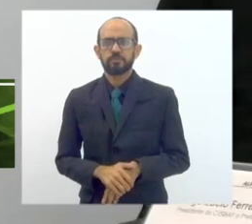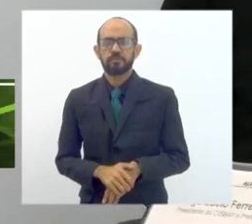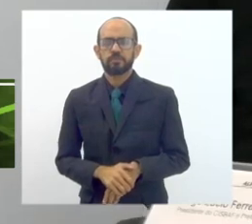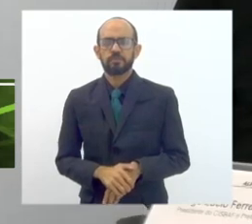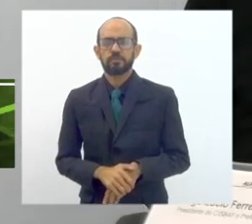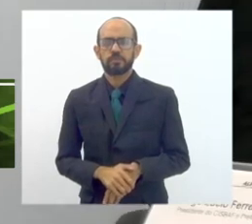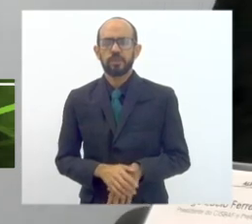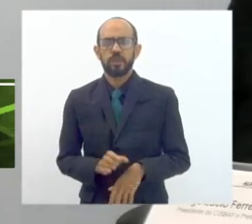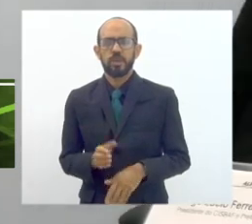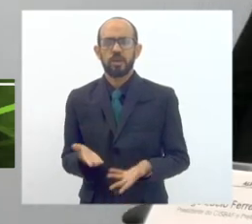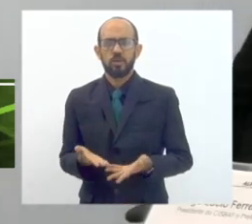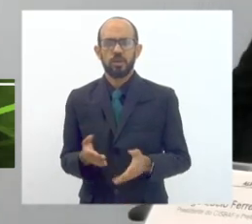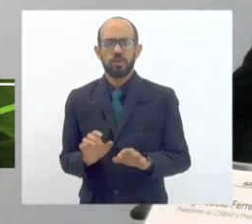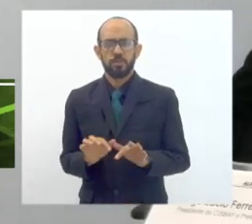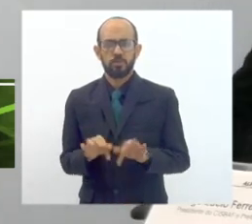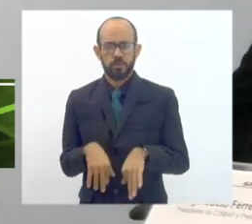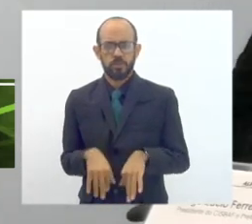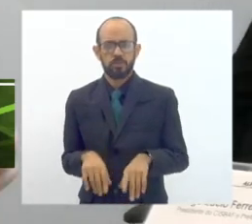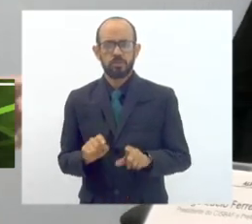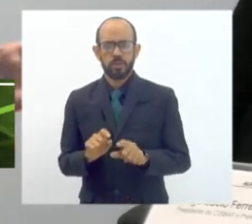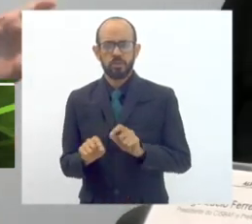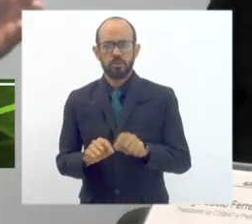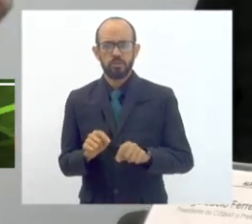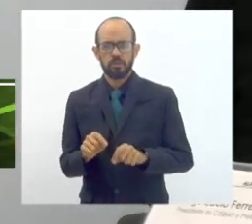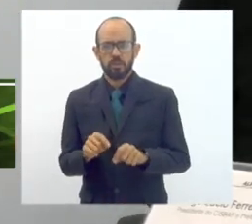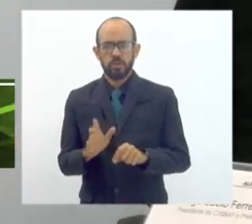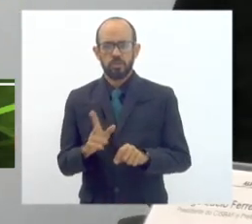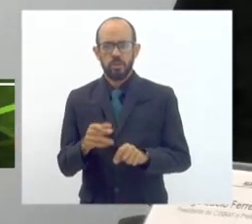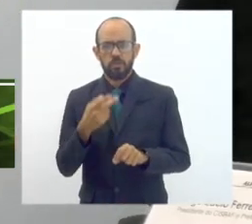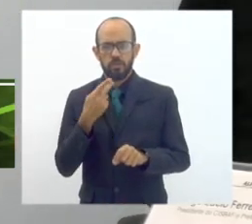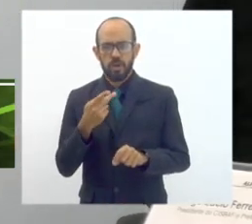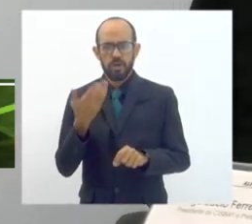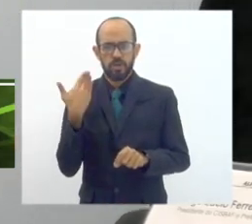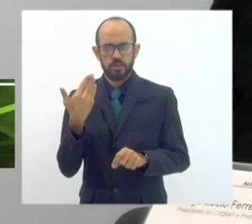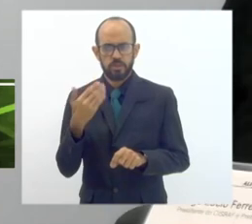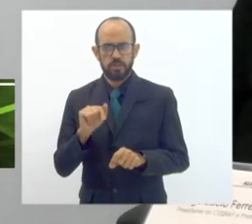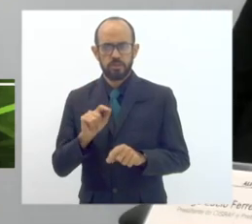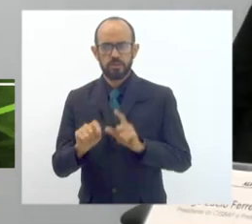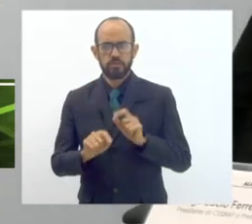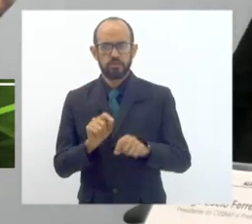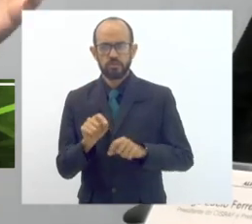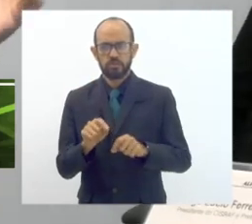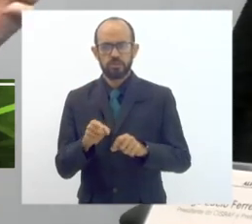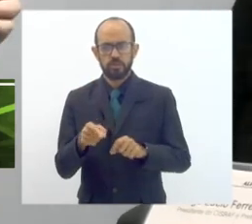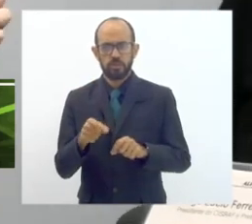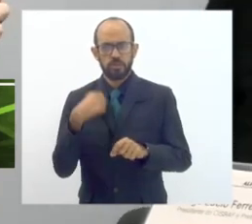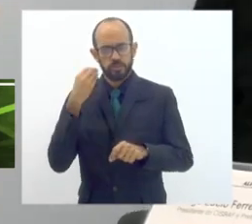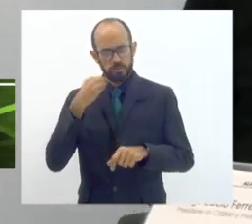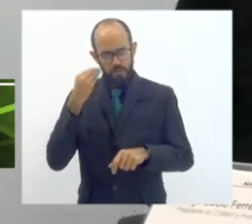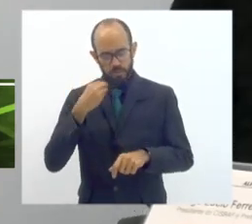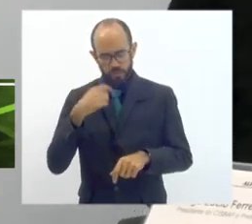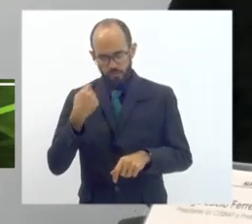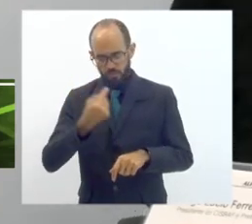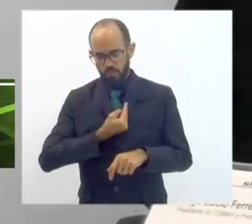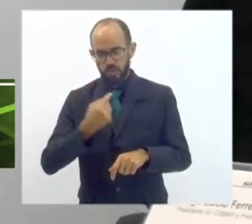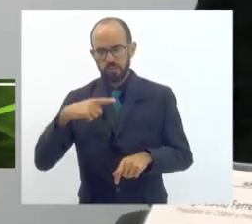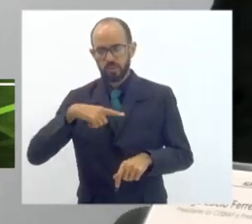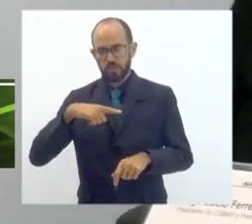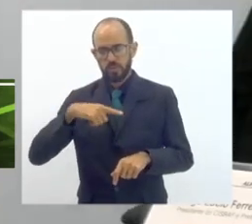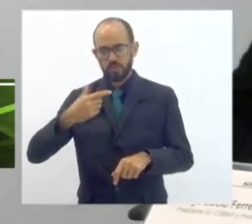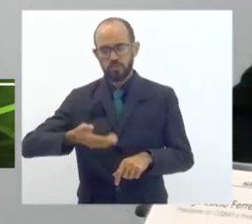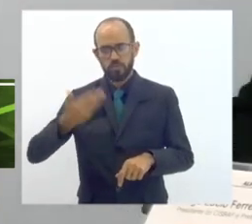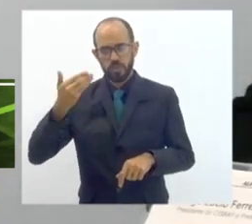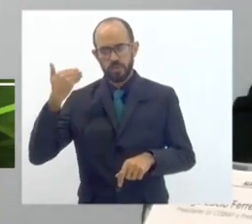gente concluir. Conforme eu já disse, nessa experiência que nós tivemos no